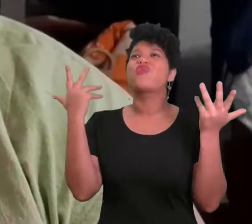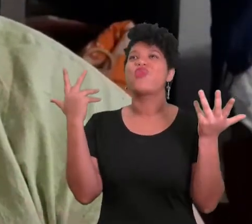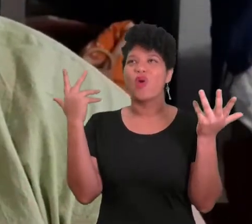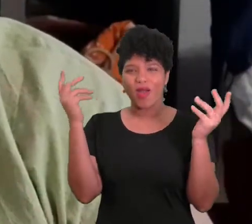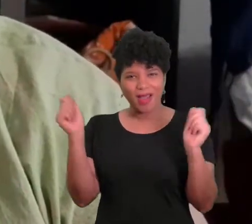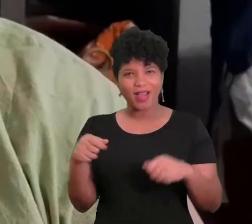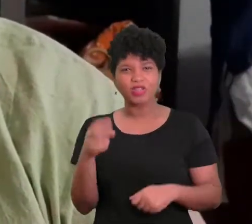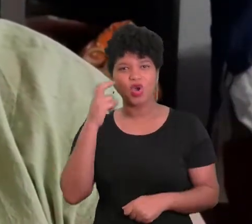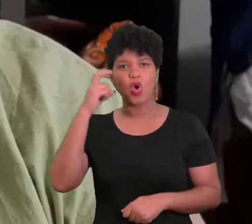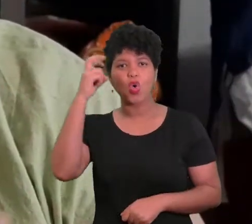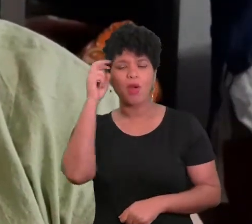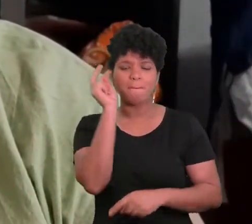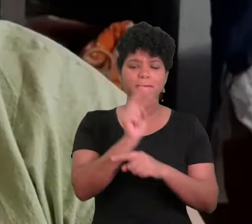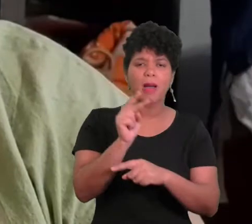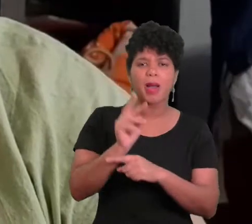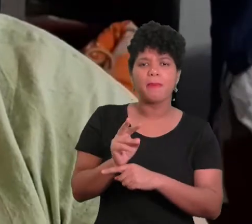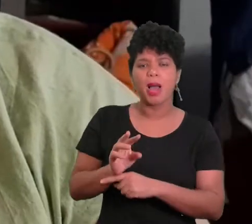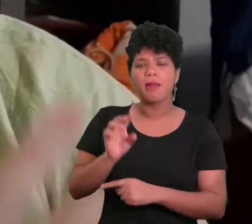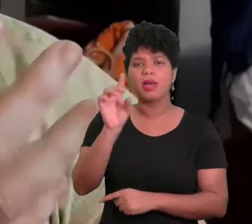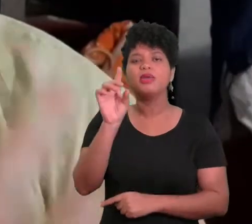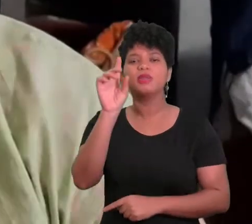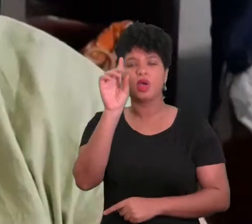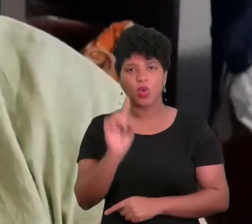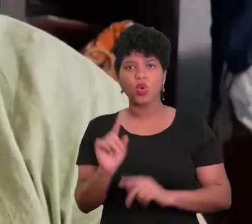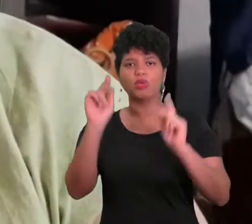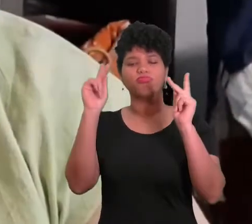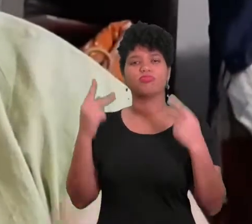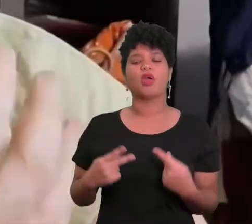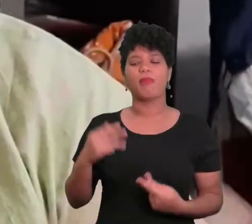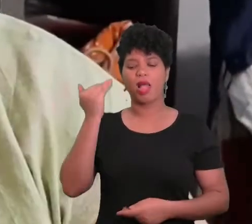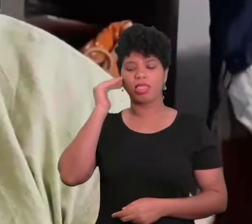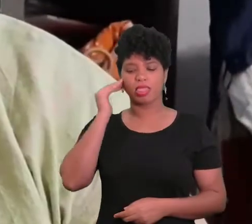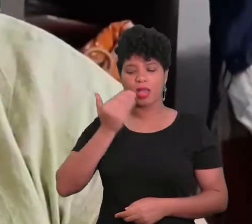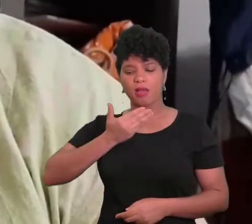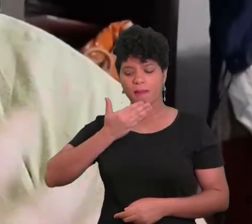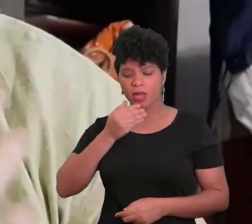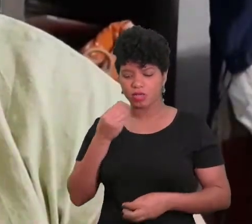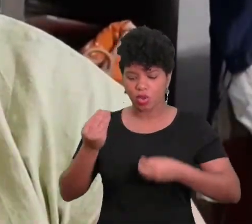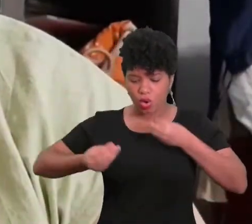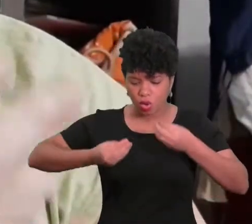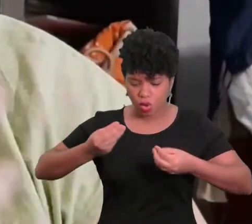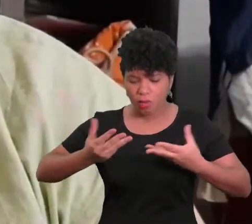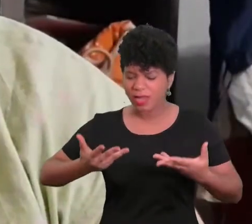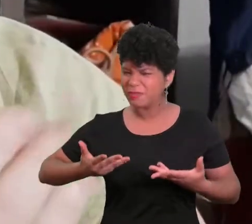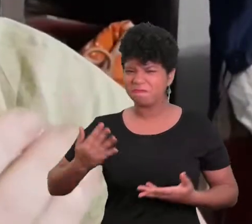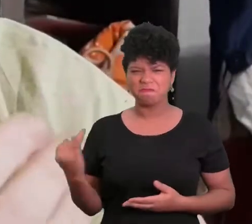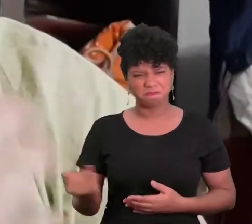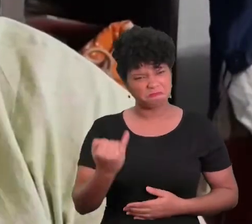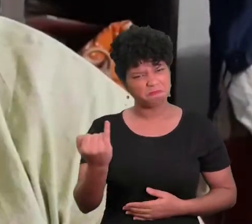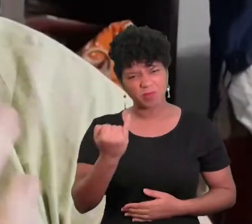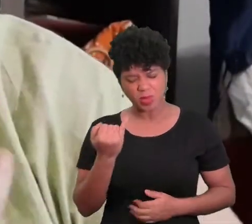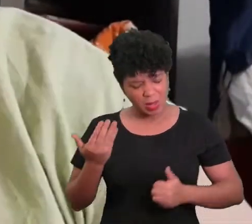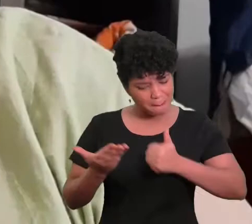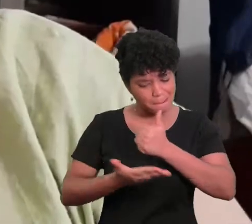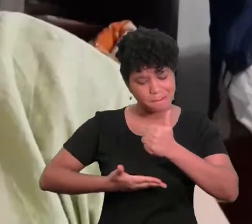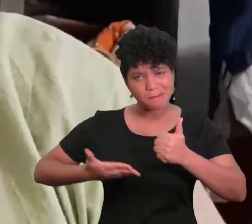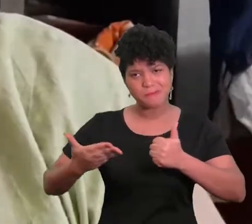cultura de defesa dos direitos humanos e entender que ela é fundamental